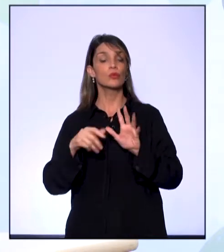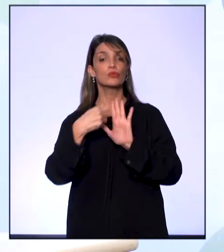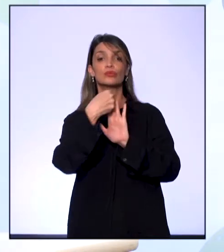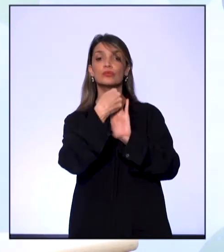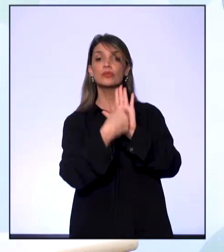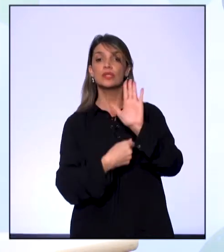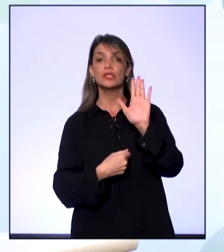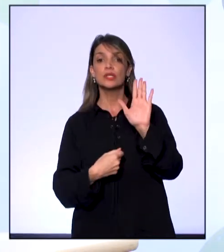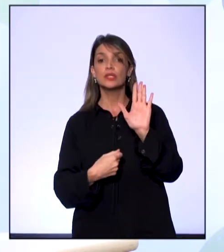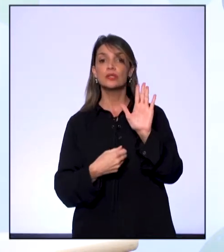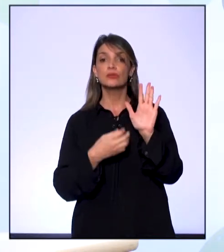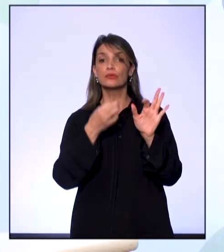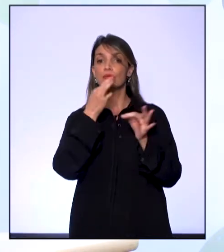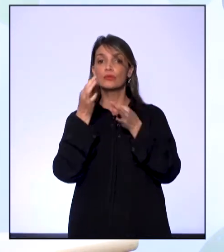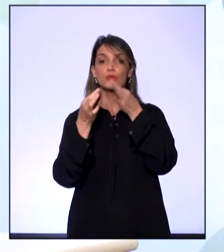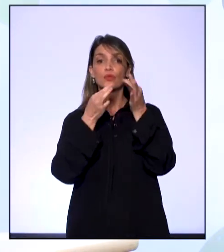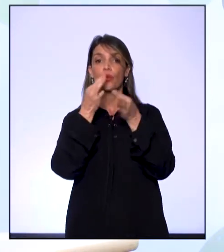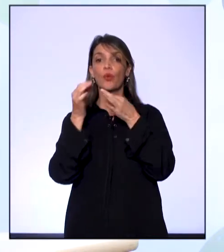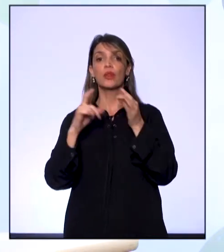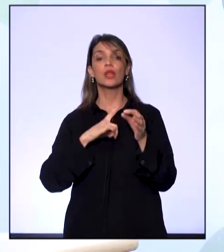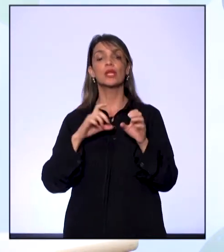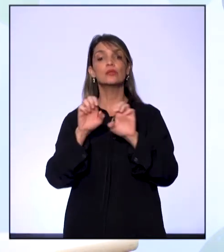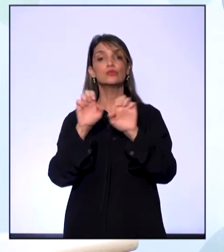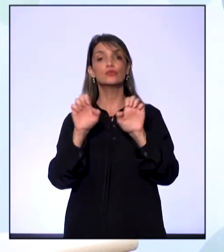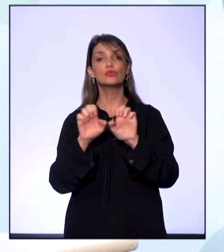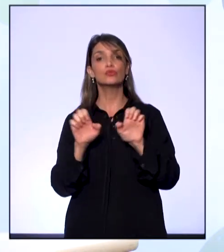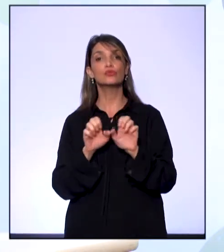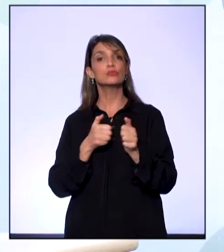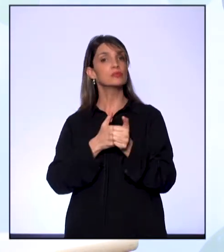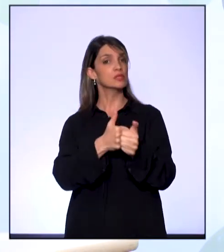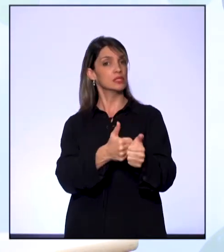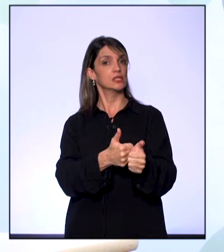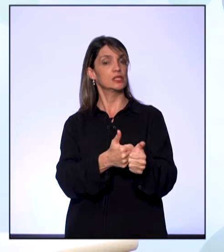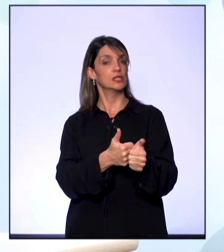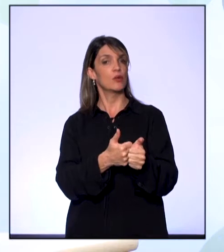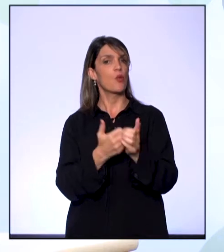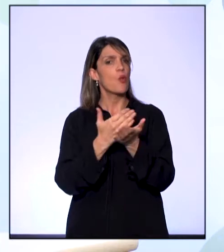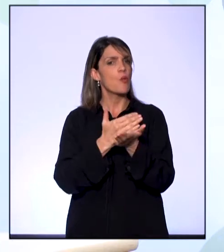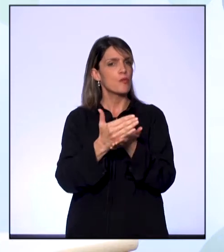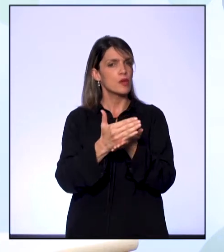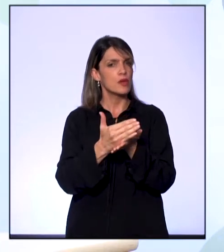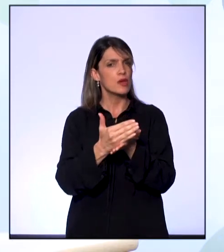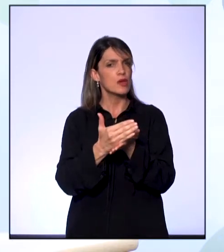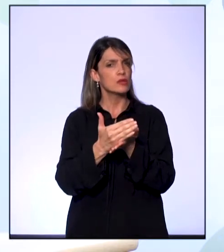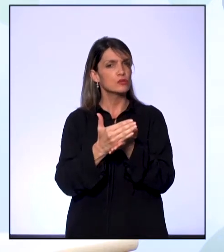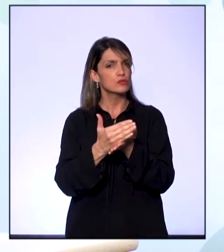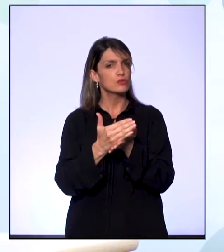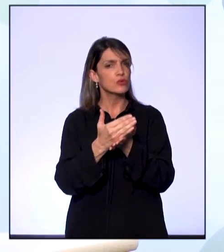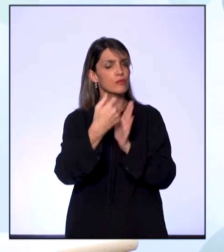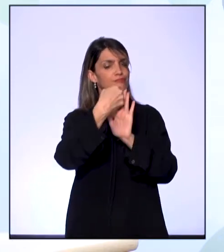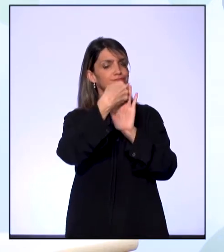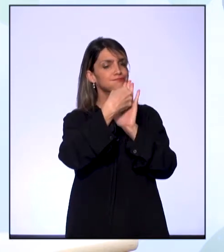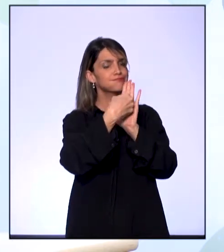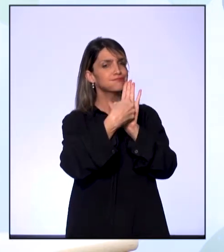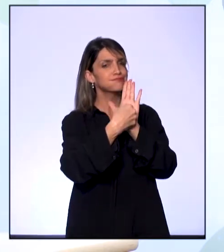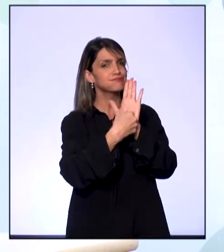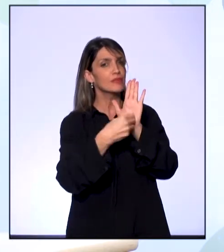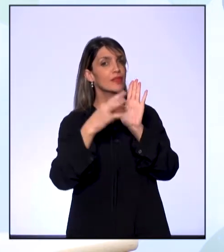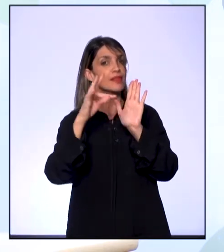argumentativo ele tem uma estrutura básica para ser seguido, que é a introdução, desenvolvimento da sua tese